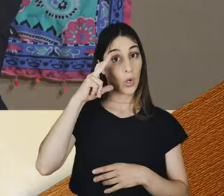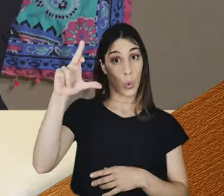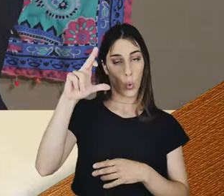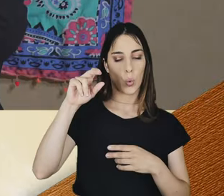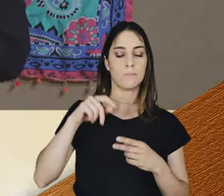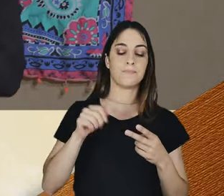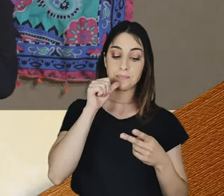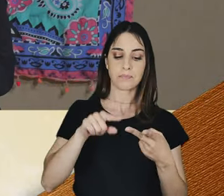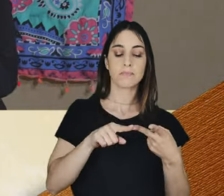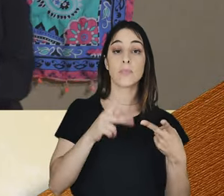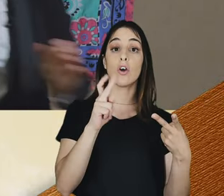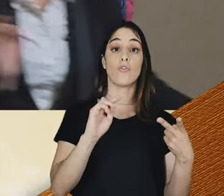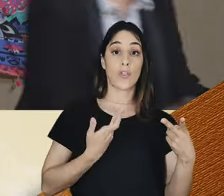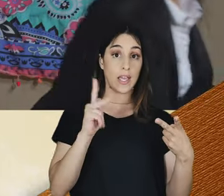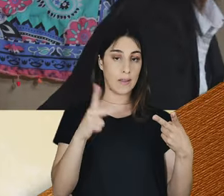vodka,